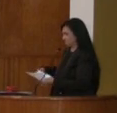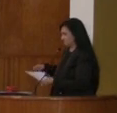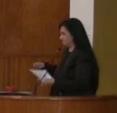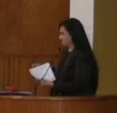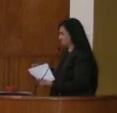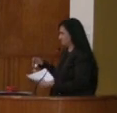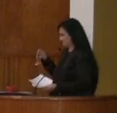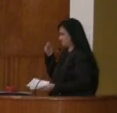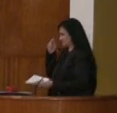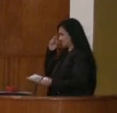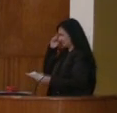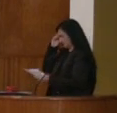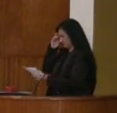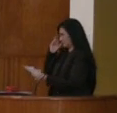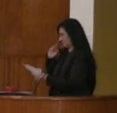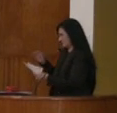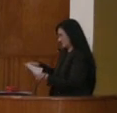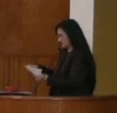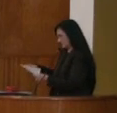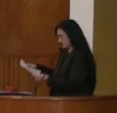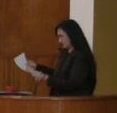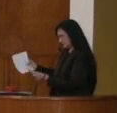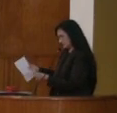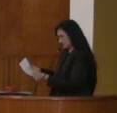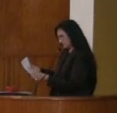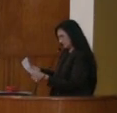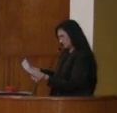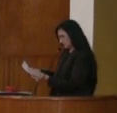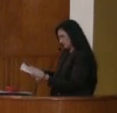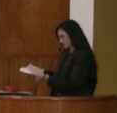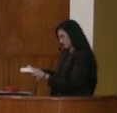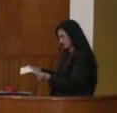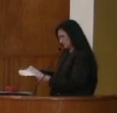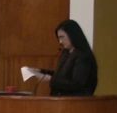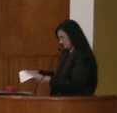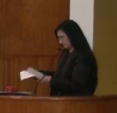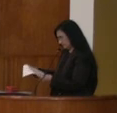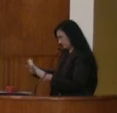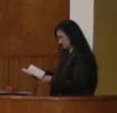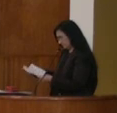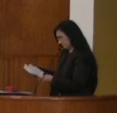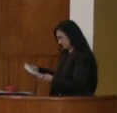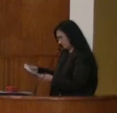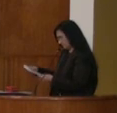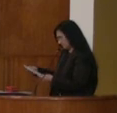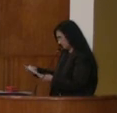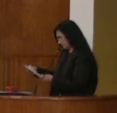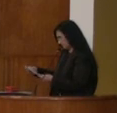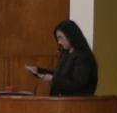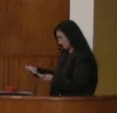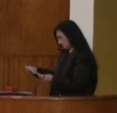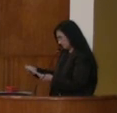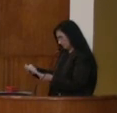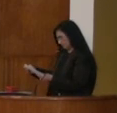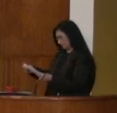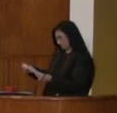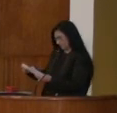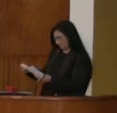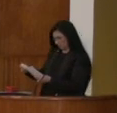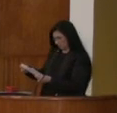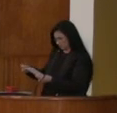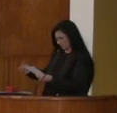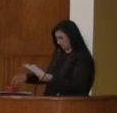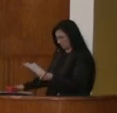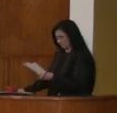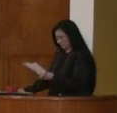Merecia, era melhor que as outras. É isso que nós estamos falando, efetivamente. A pessoa com deficiência trabalha melhor do